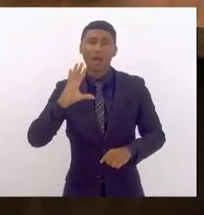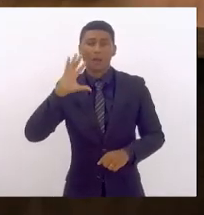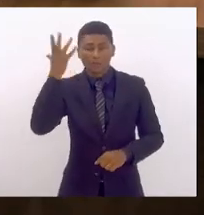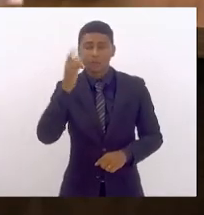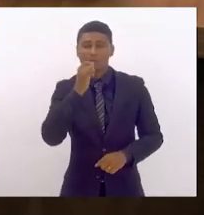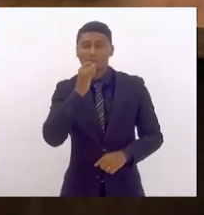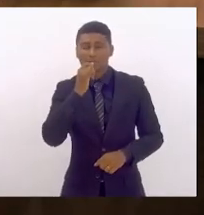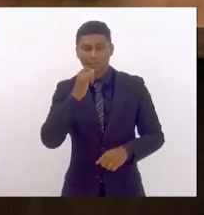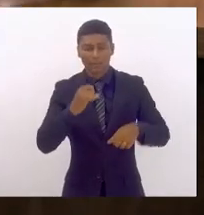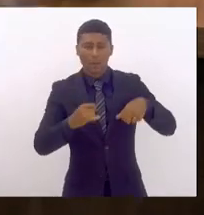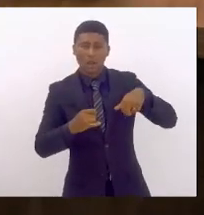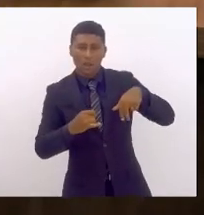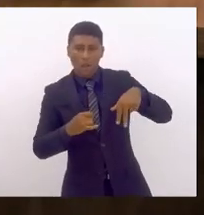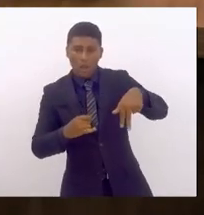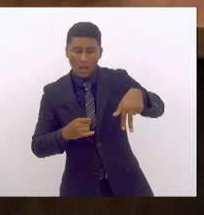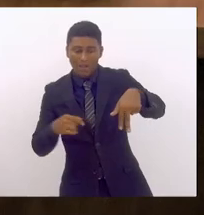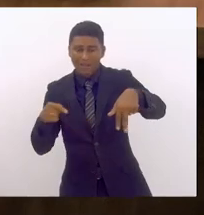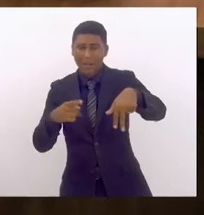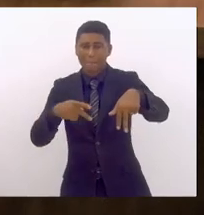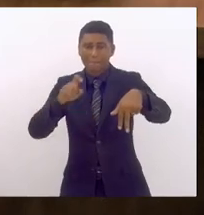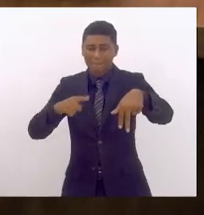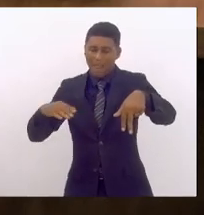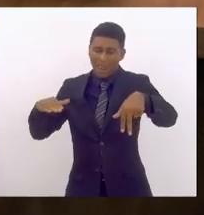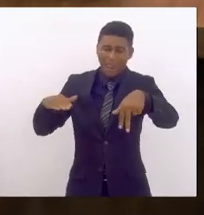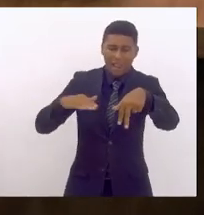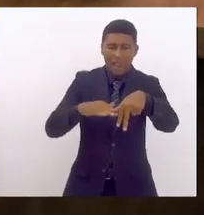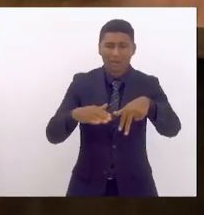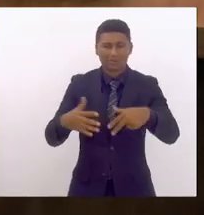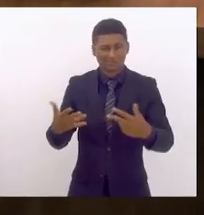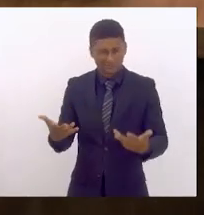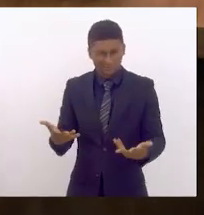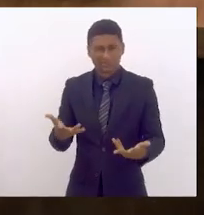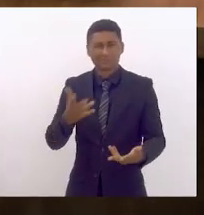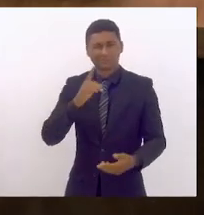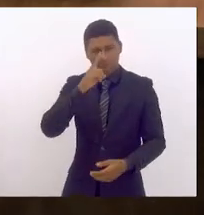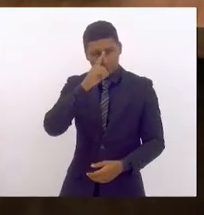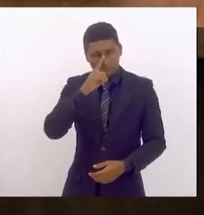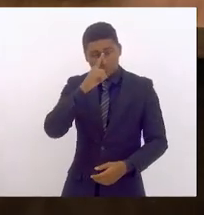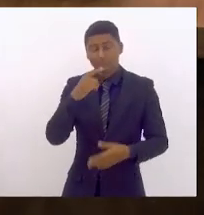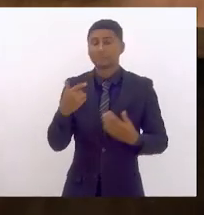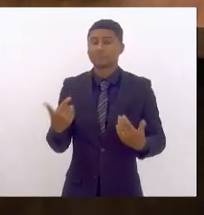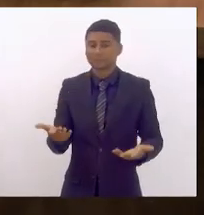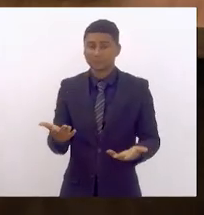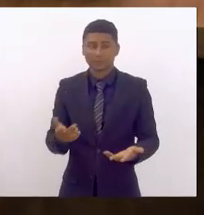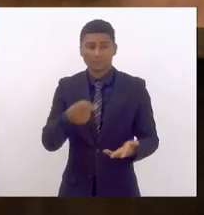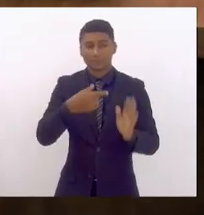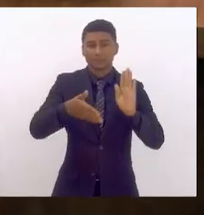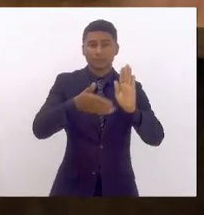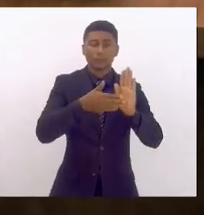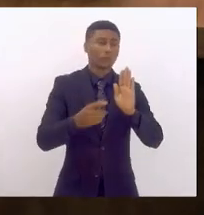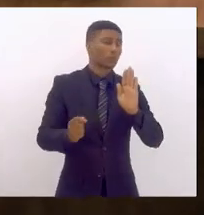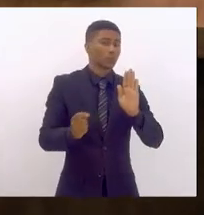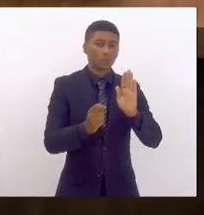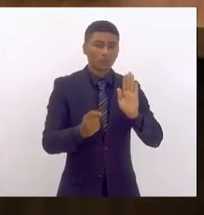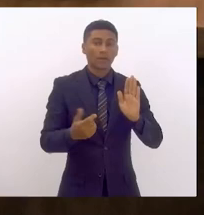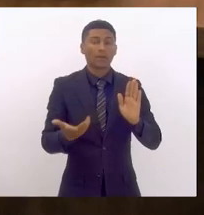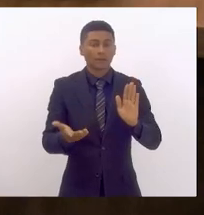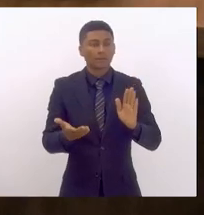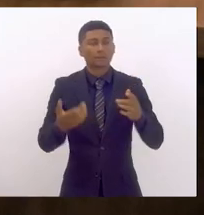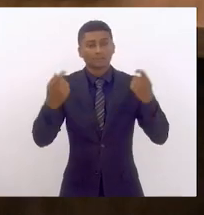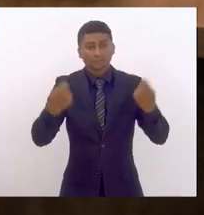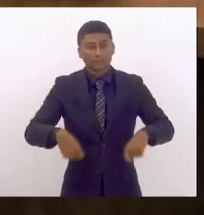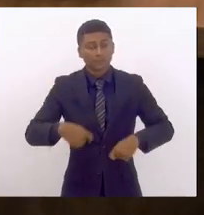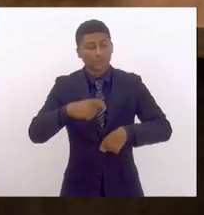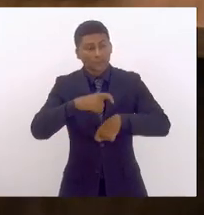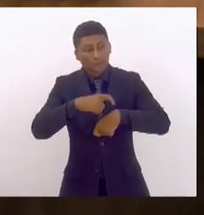bate no pé do cliente no tornozelo do cliente então que propõe a deputada é que haja algum disciplinamento para que nos